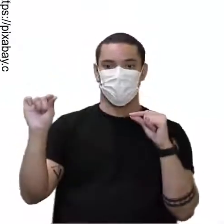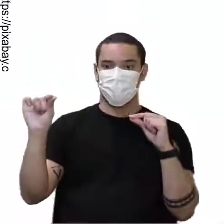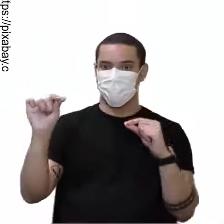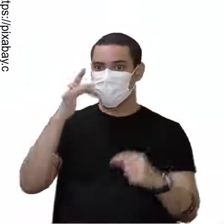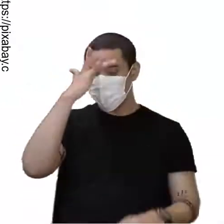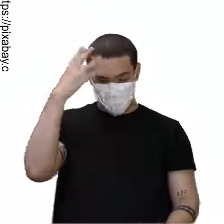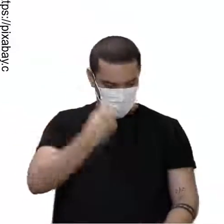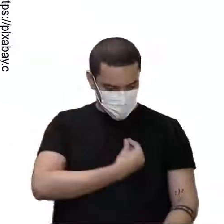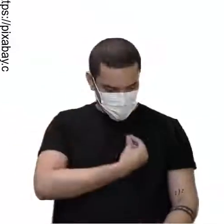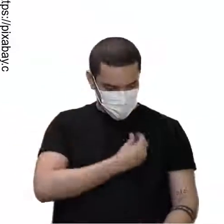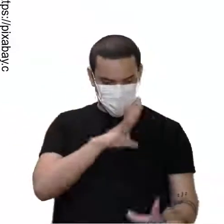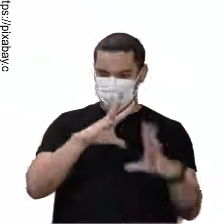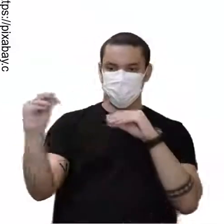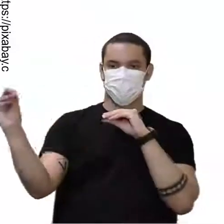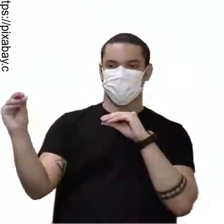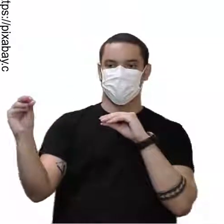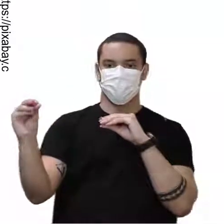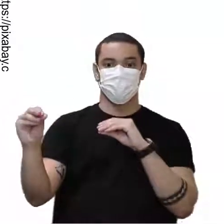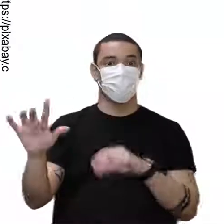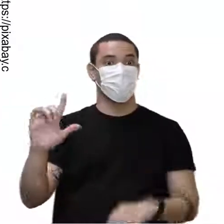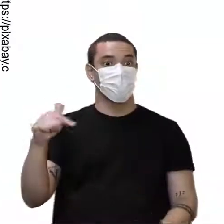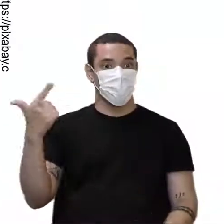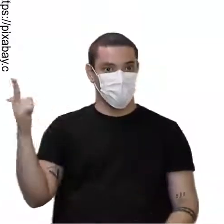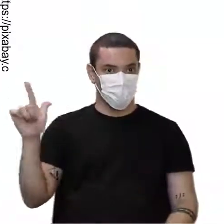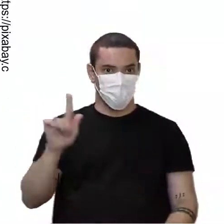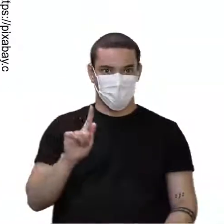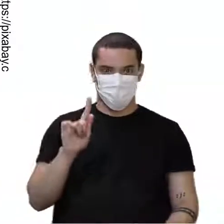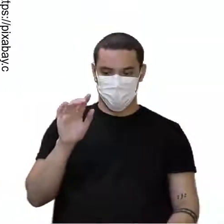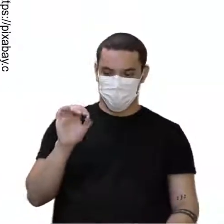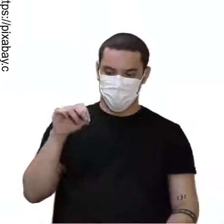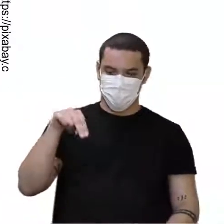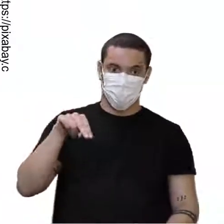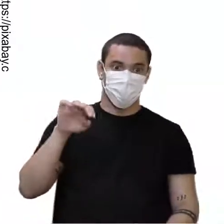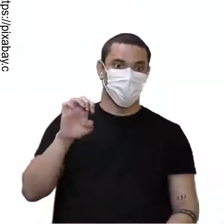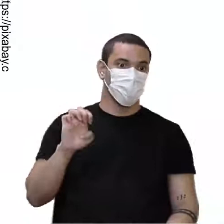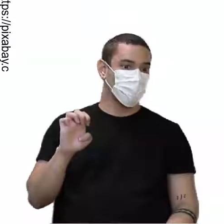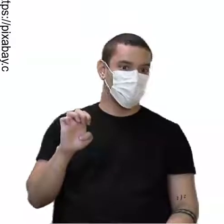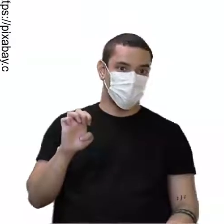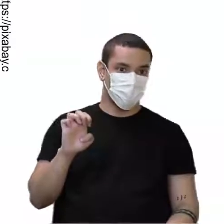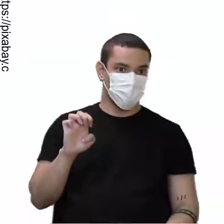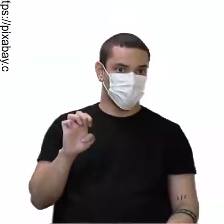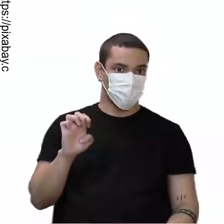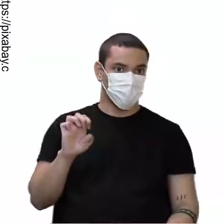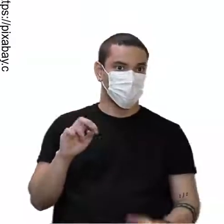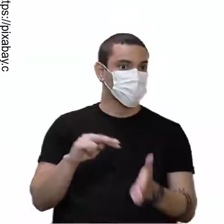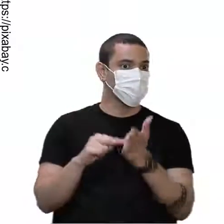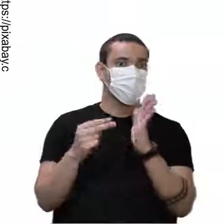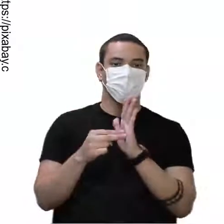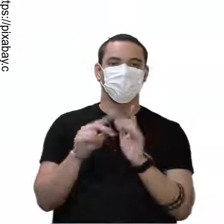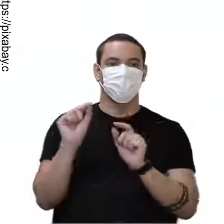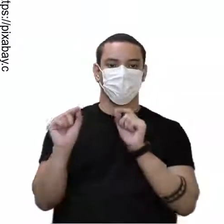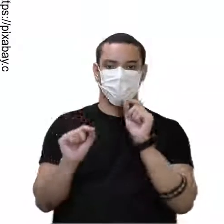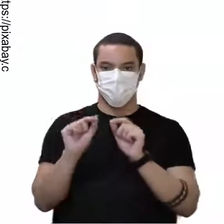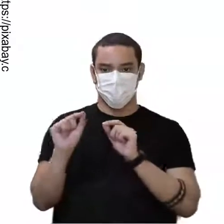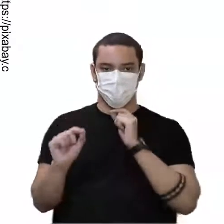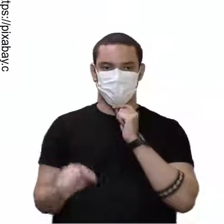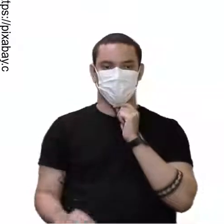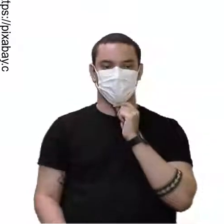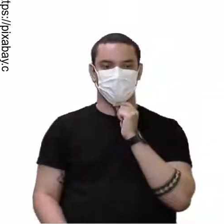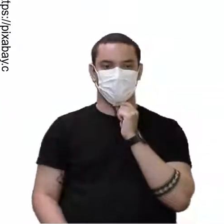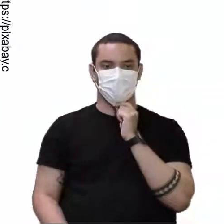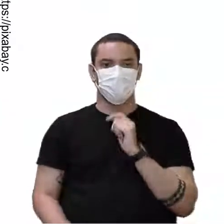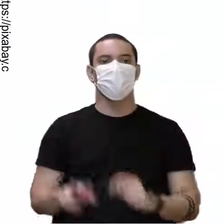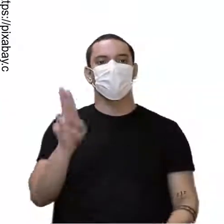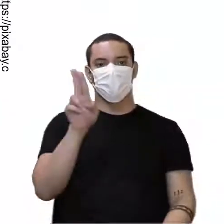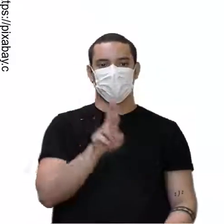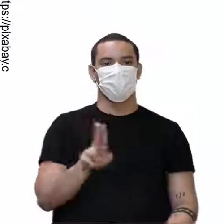dessa pessoa. Pensa assim, já o gone, olha só, o gone que usamos com have, has, gone to, ele